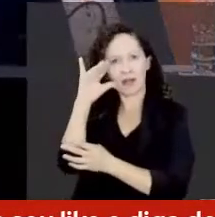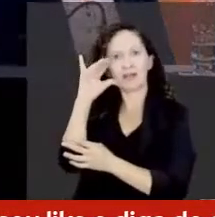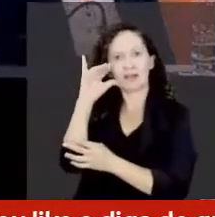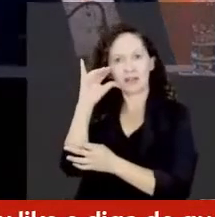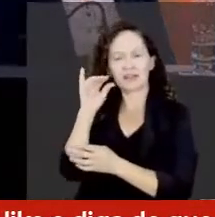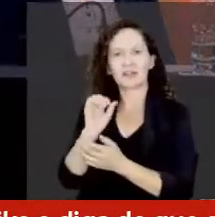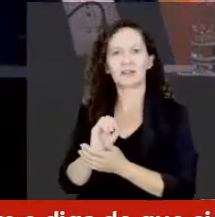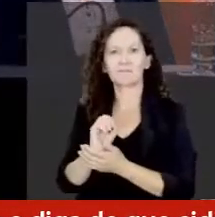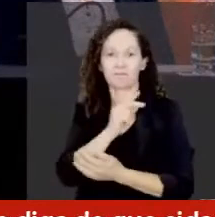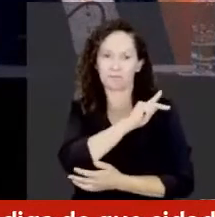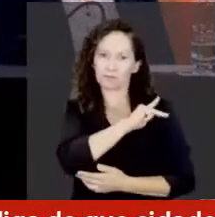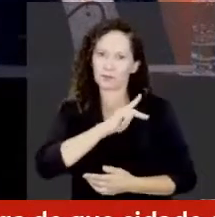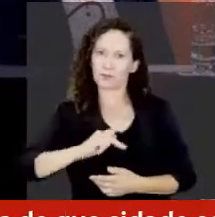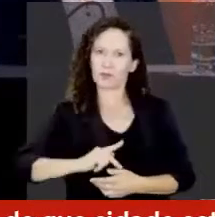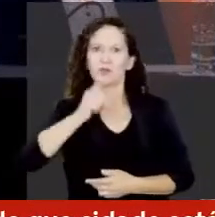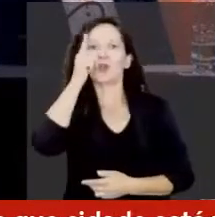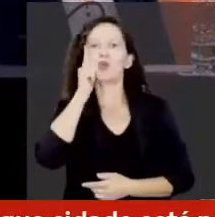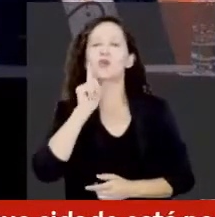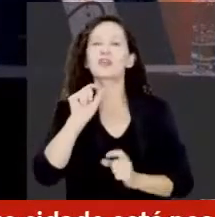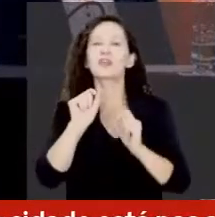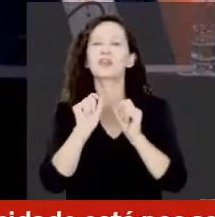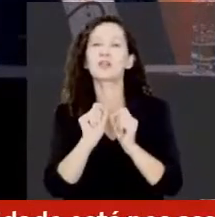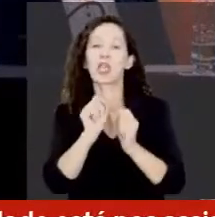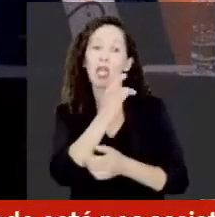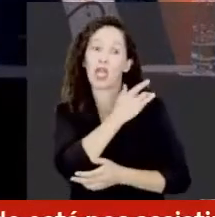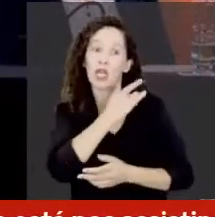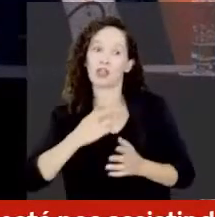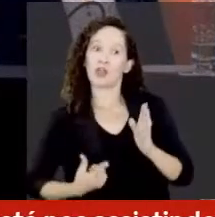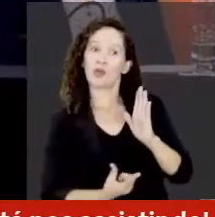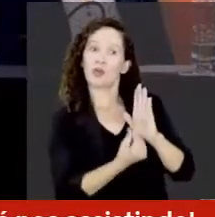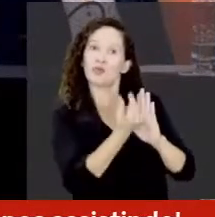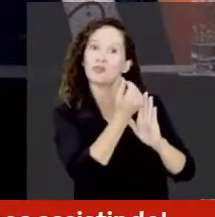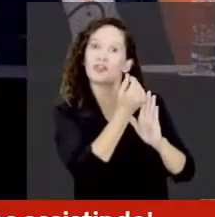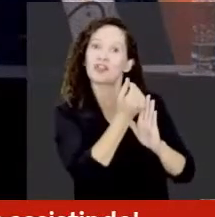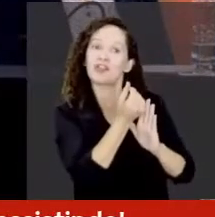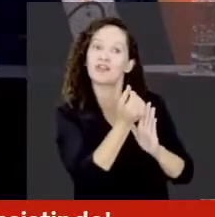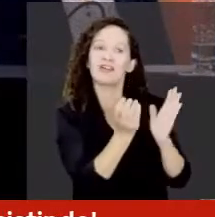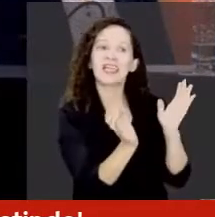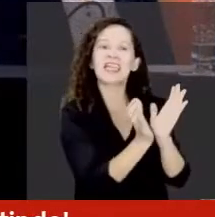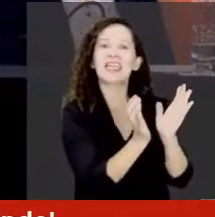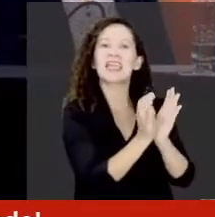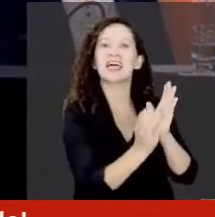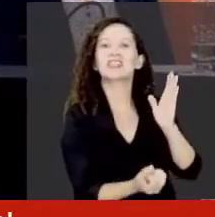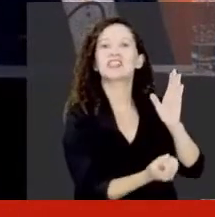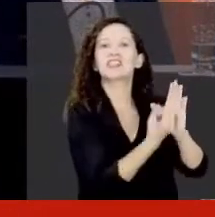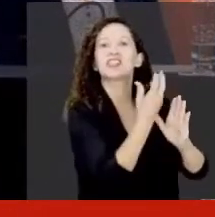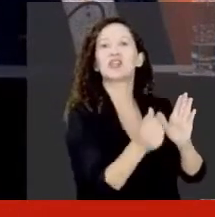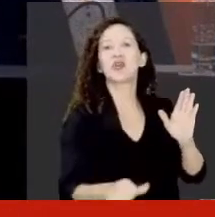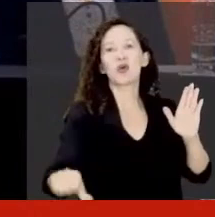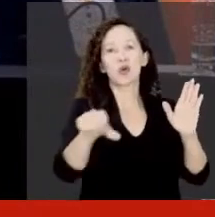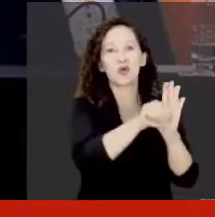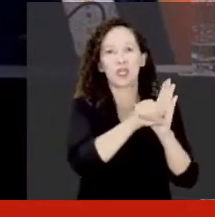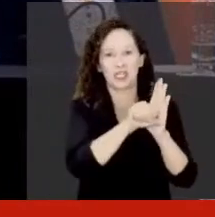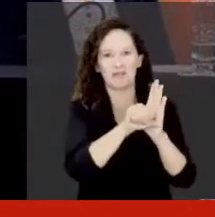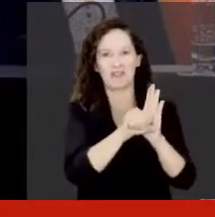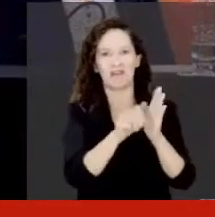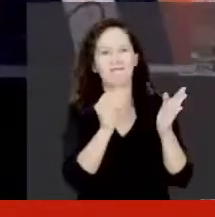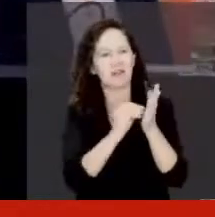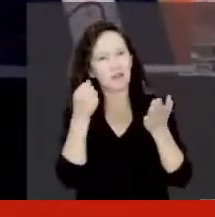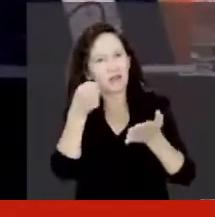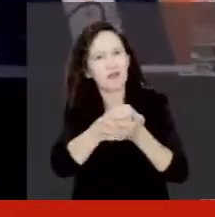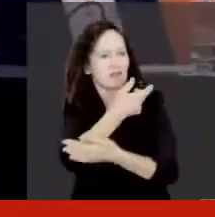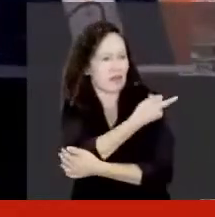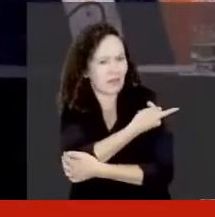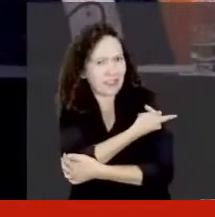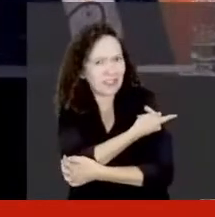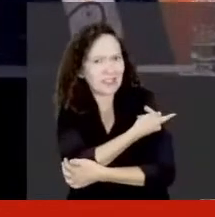Você sabe. O que o povo quer? O povo quer ter o direito de morar. O povo quer ter o direito de comer. O povo quer